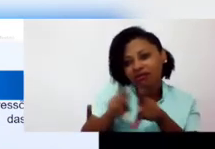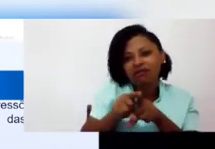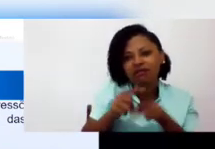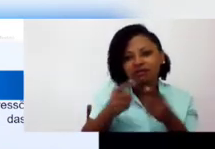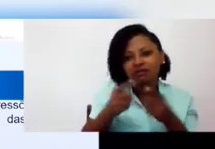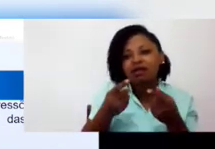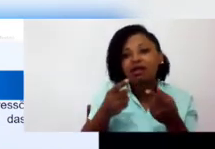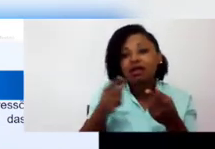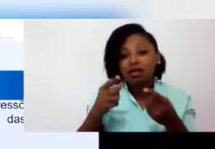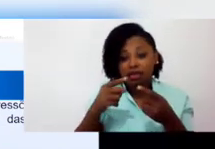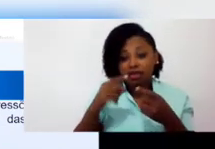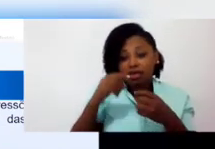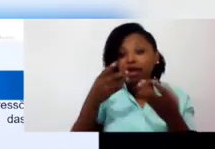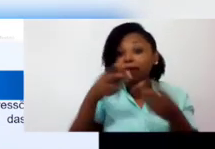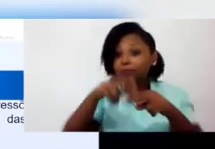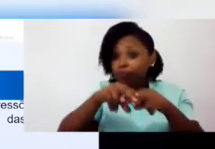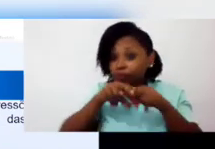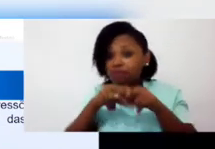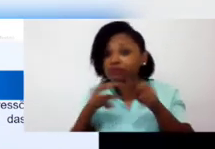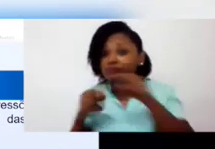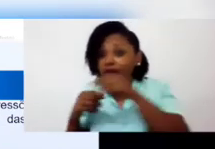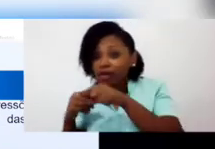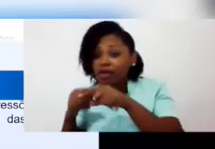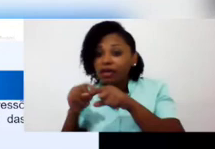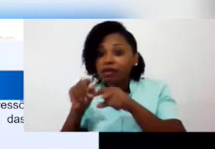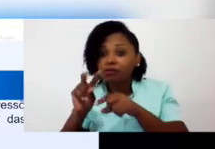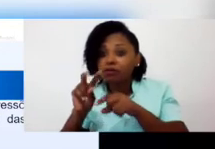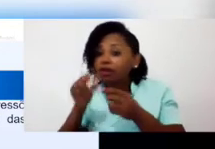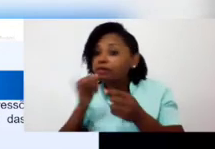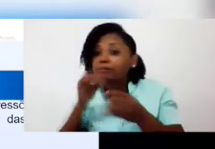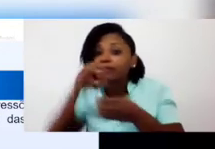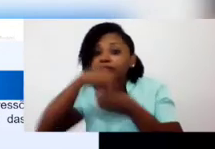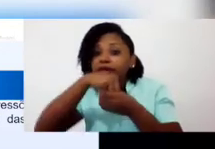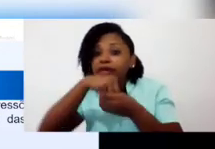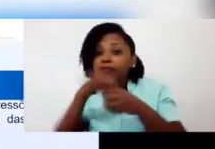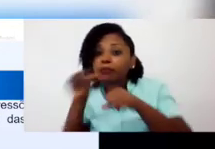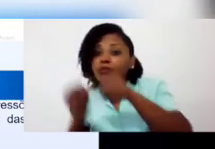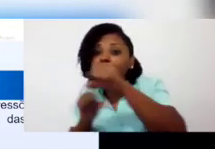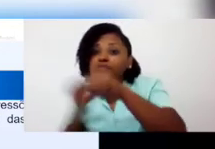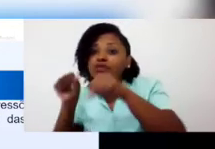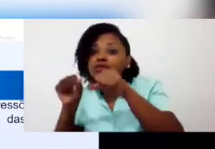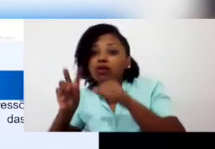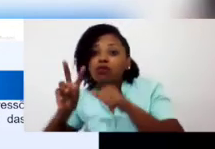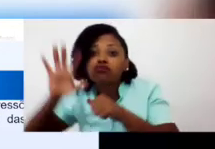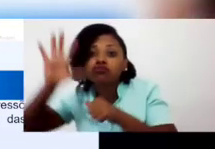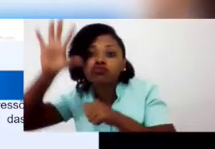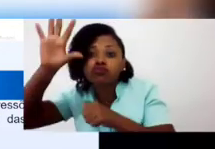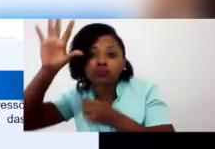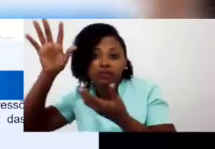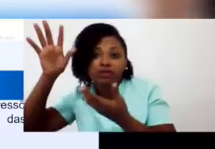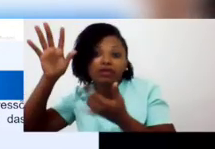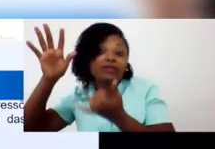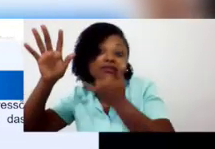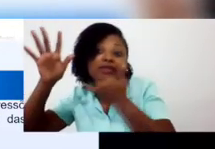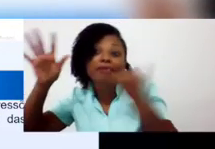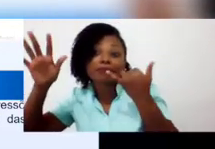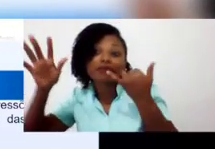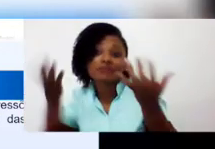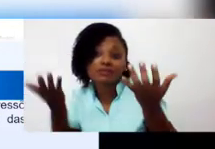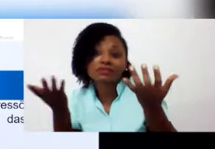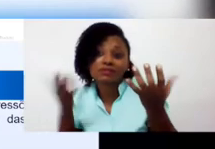atração menor, quanto mais fraco for essa atração entre as moléculas, mais fácil elas escaparem, mais fácil elas se tornarem